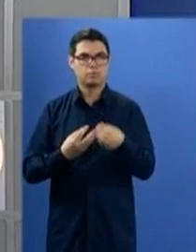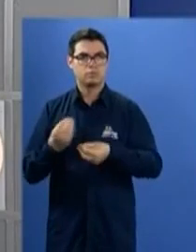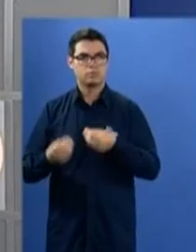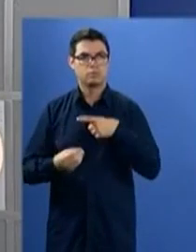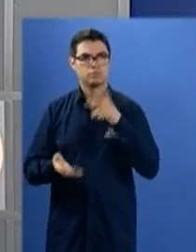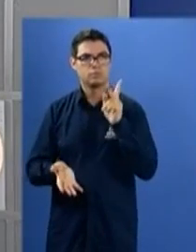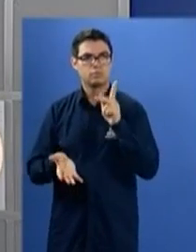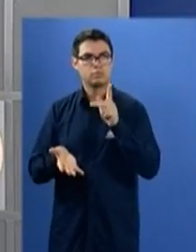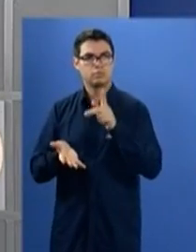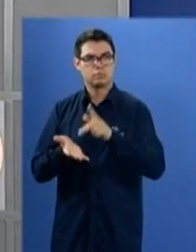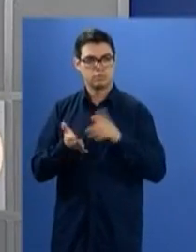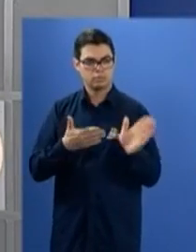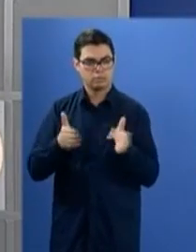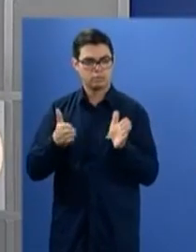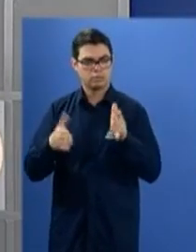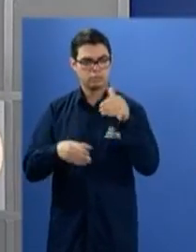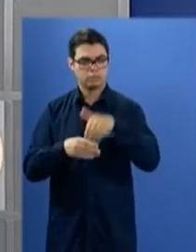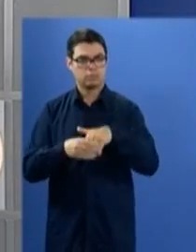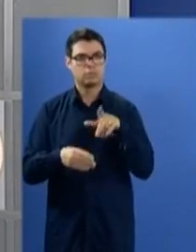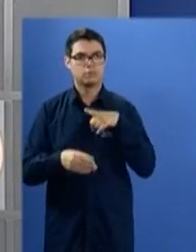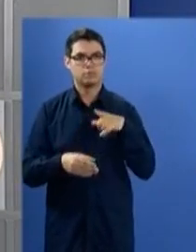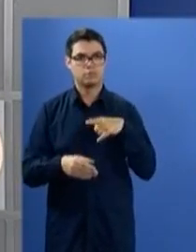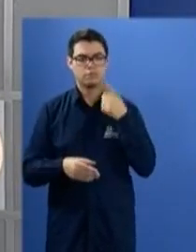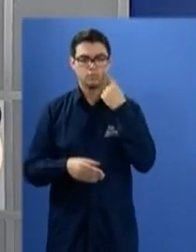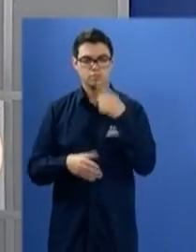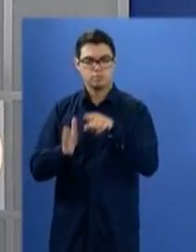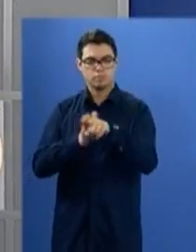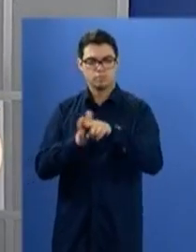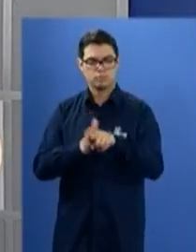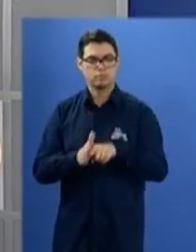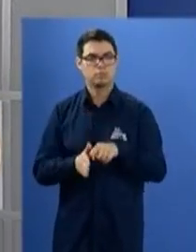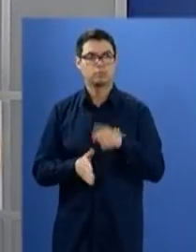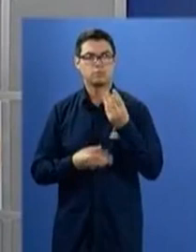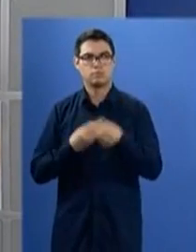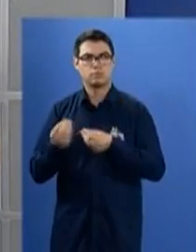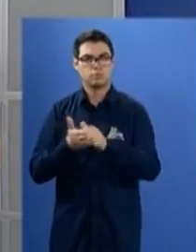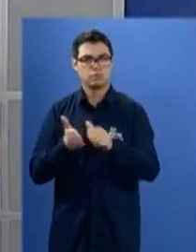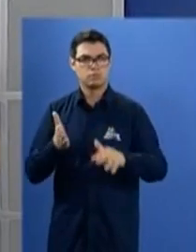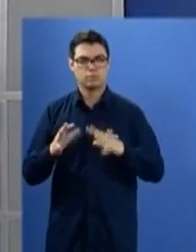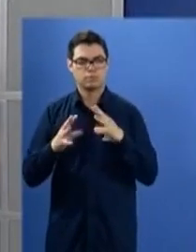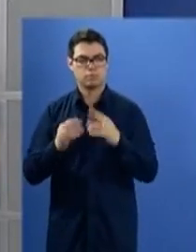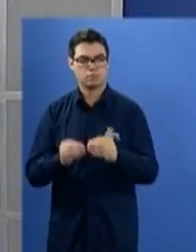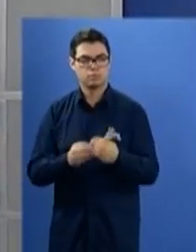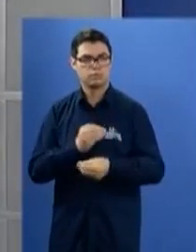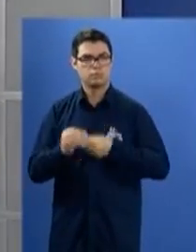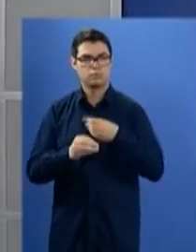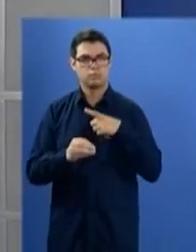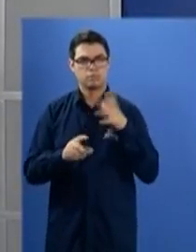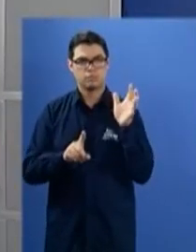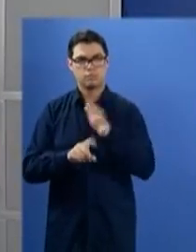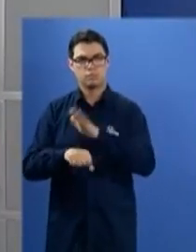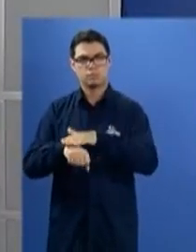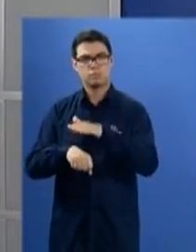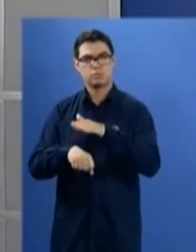na realidade de uma rotina de trabalho. E essas atividades todas, elas têm um grande impacto no